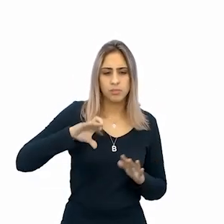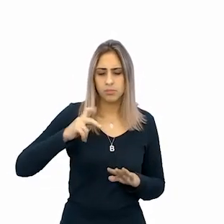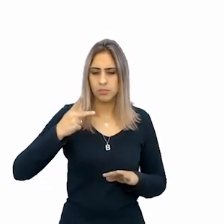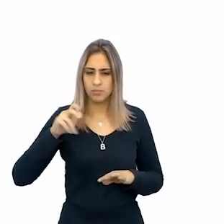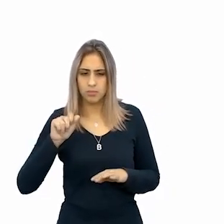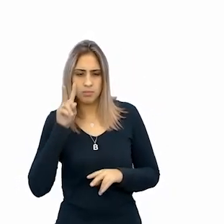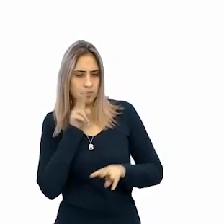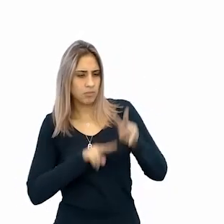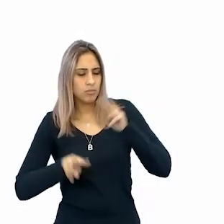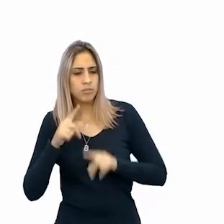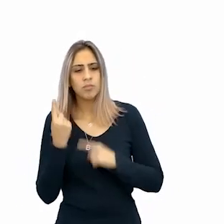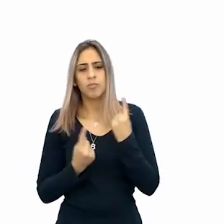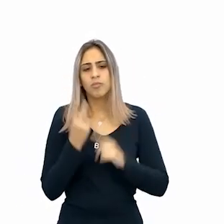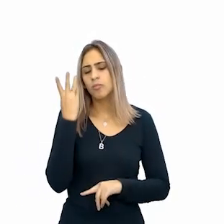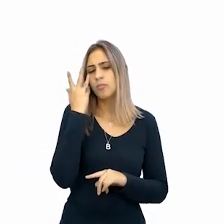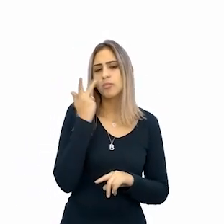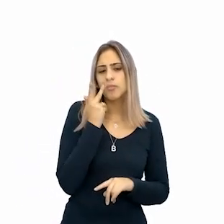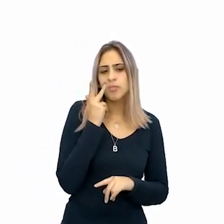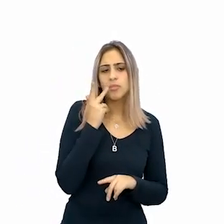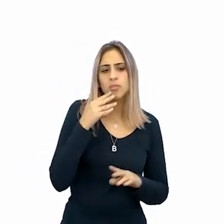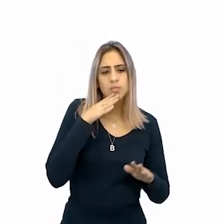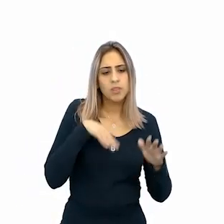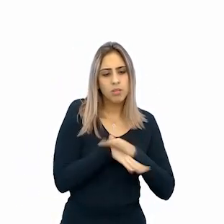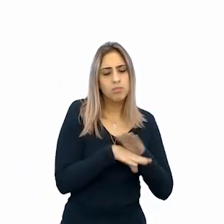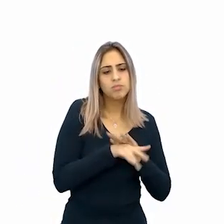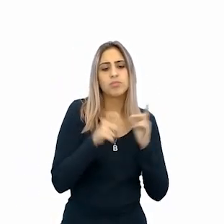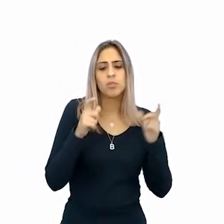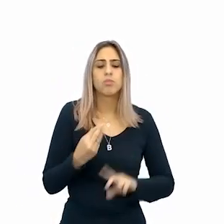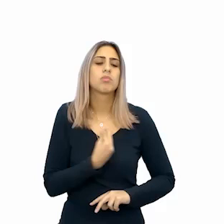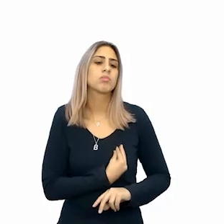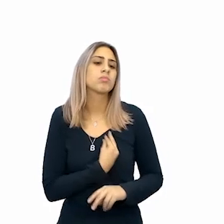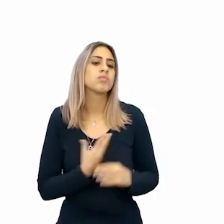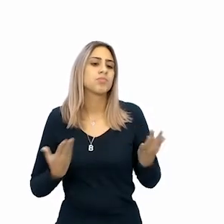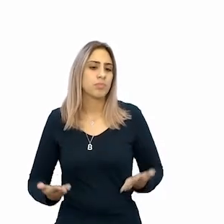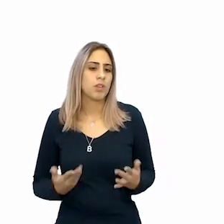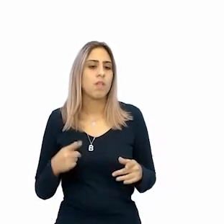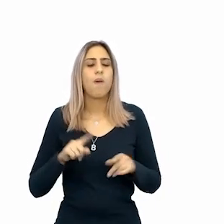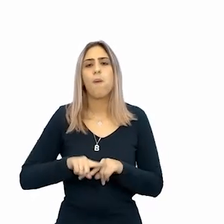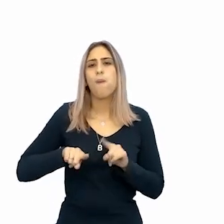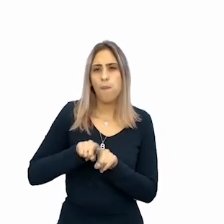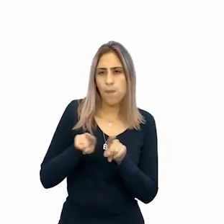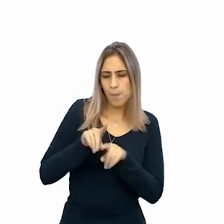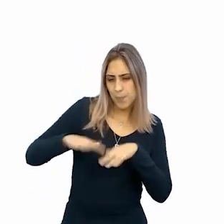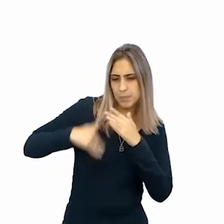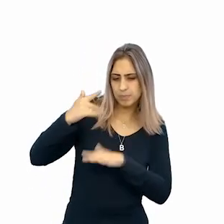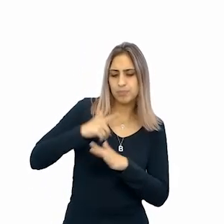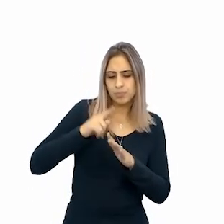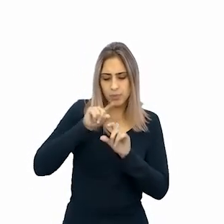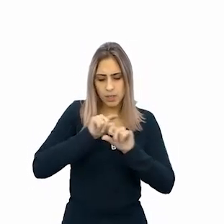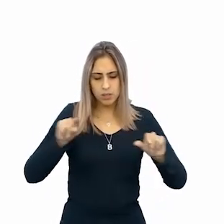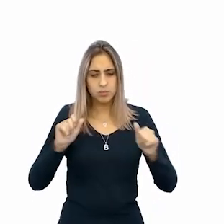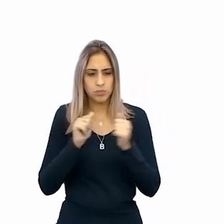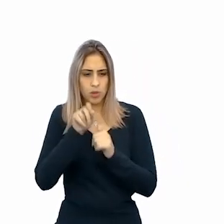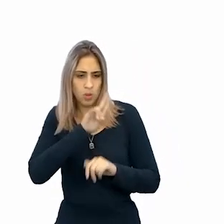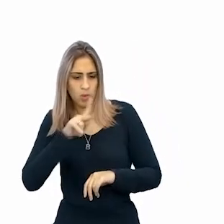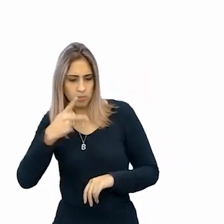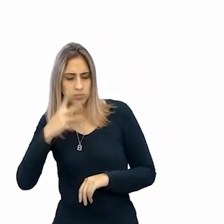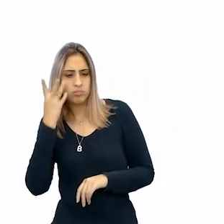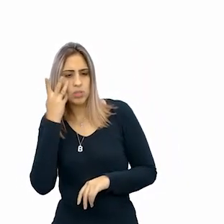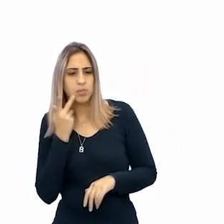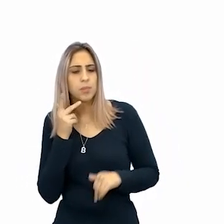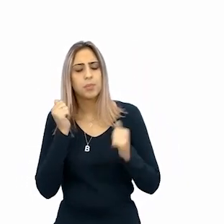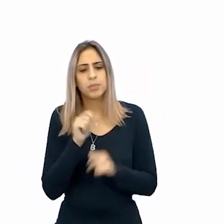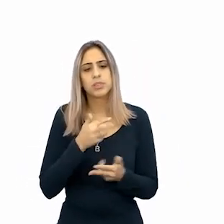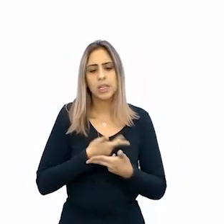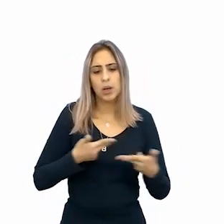e observar quais são os animais em extinção no Brasil e onde eles vivem. Além disso, há uma legenda com o nome desses animais que podem ser